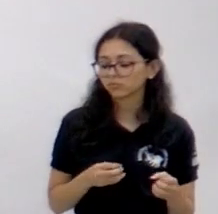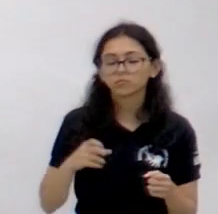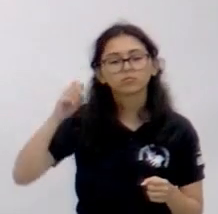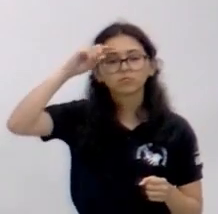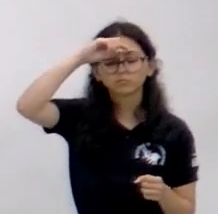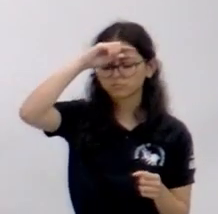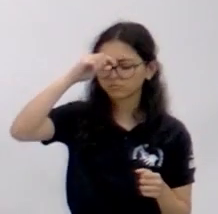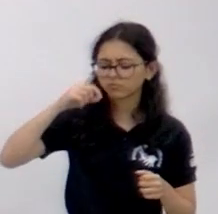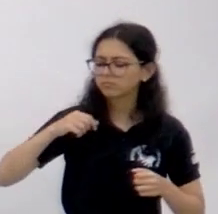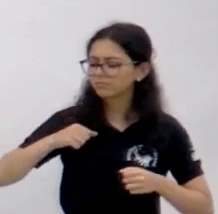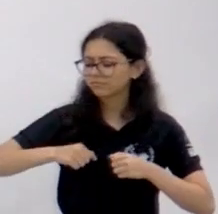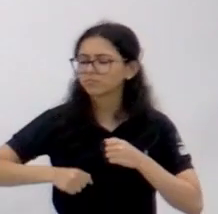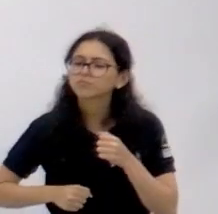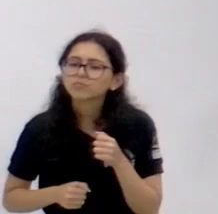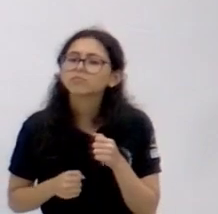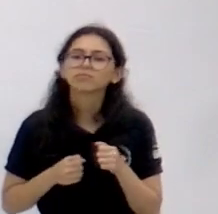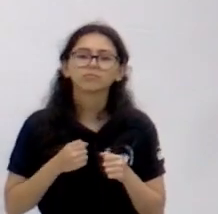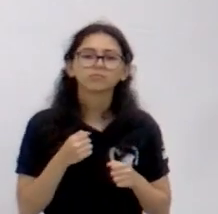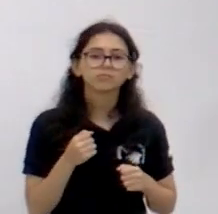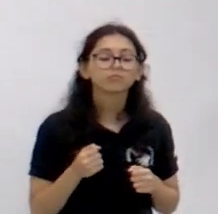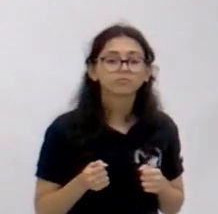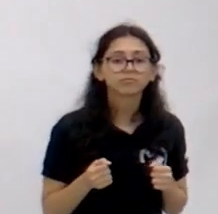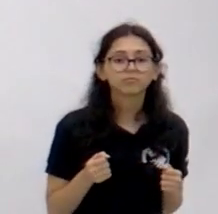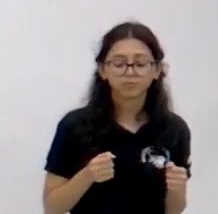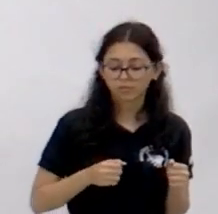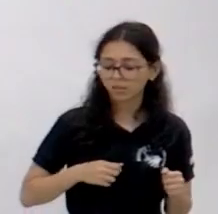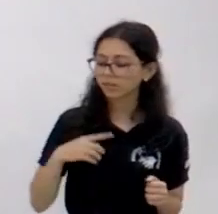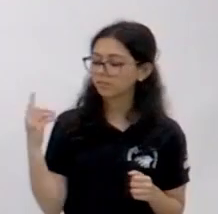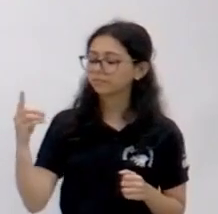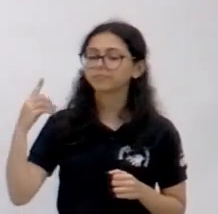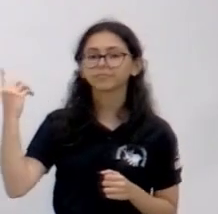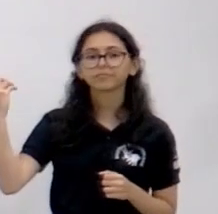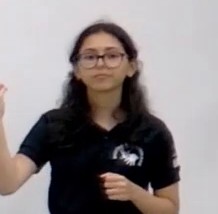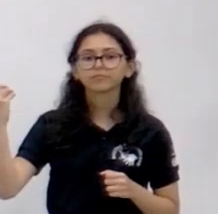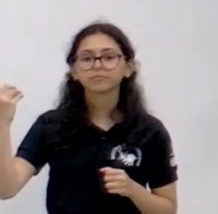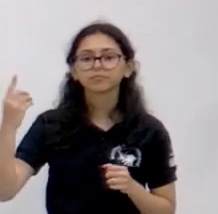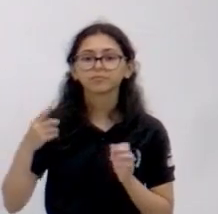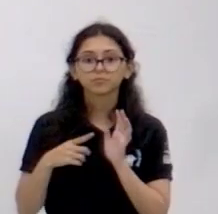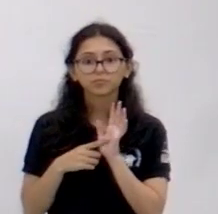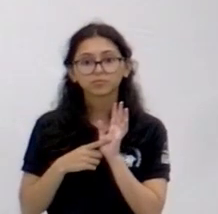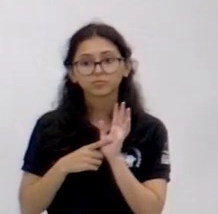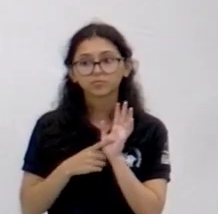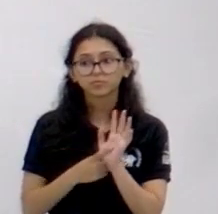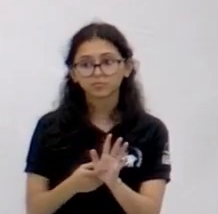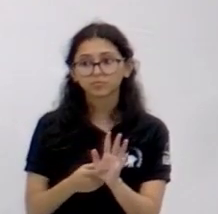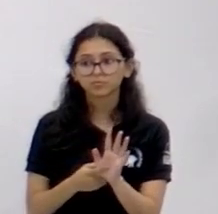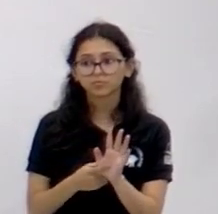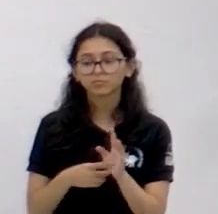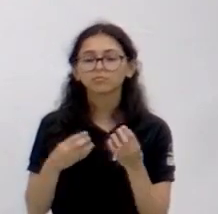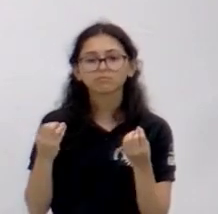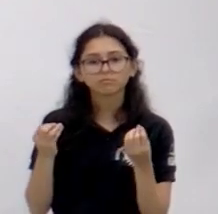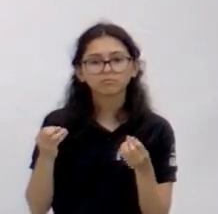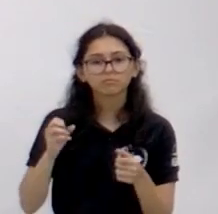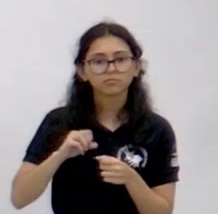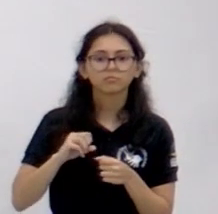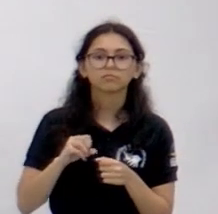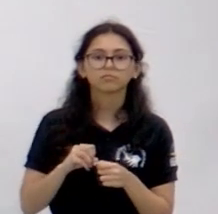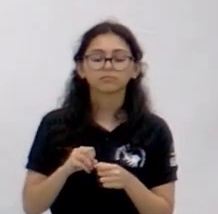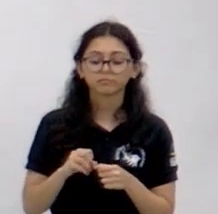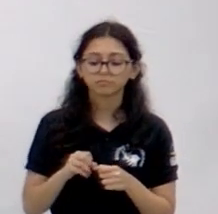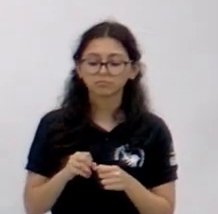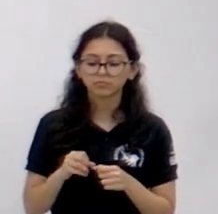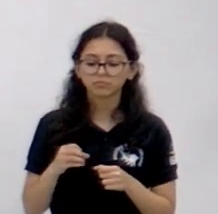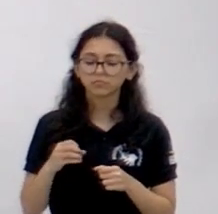de mobilidade, e ele começa a mostrar suas credenciais. Veja o caba macho como Davi. Respondeu Davi